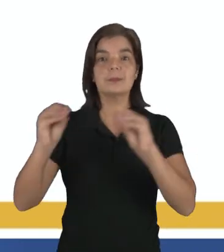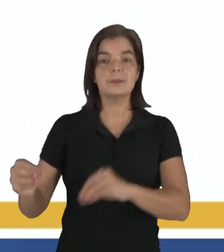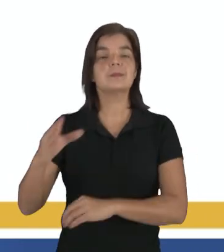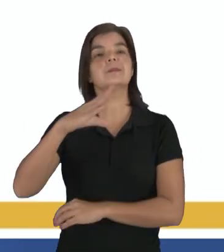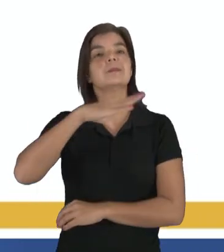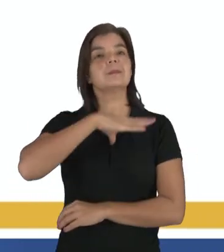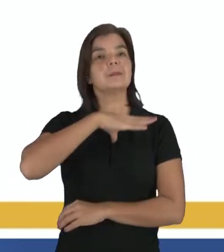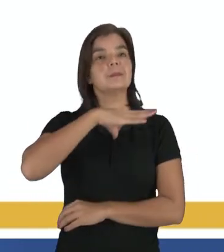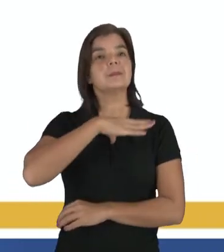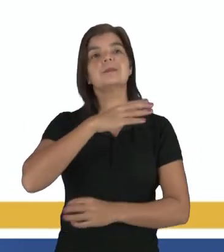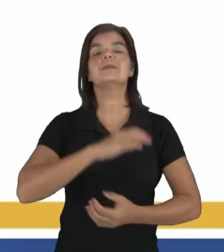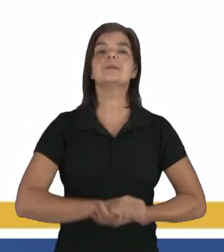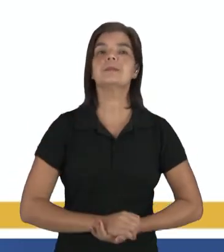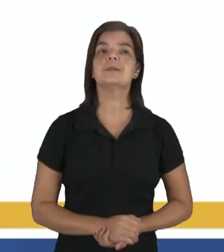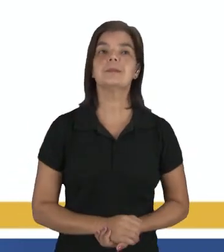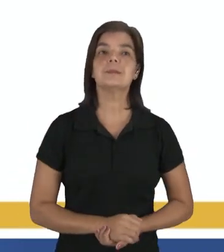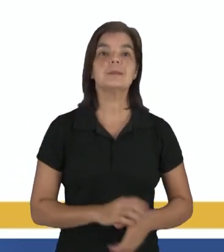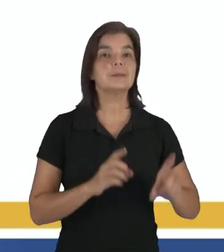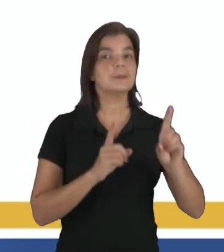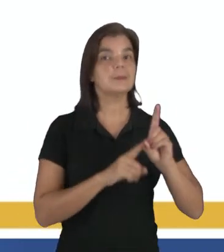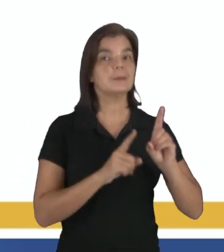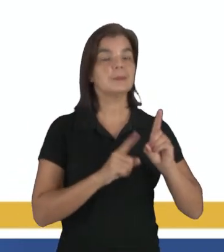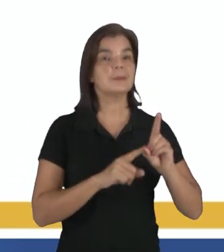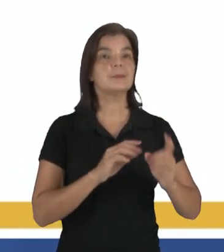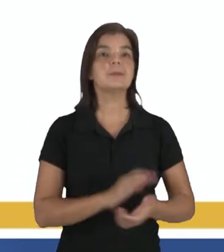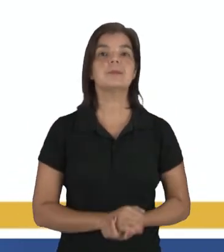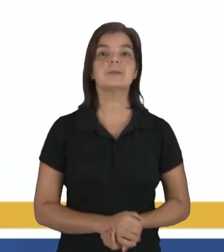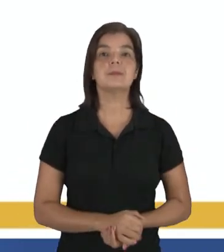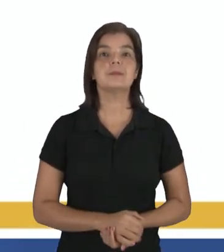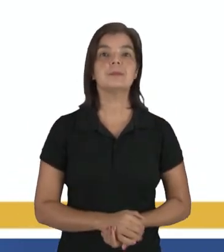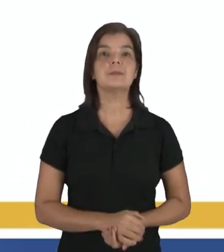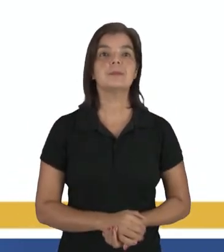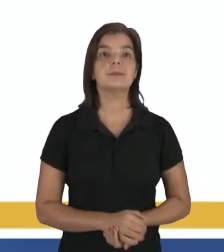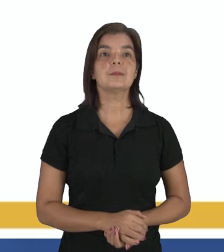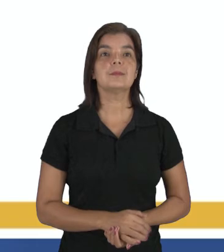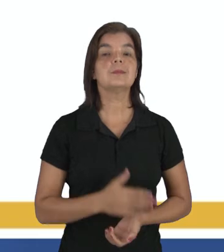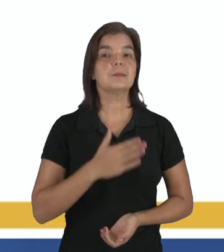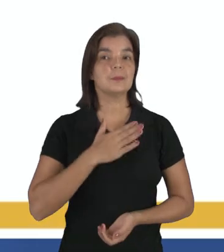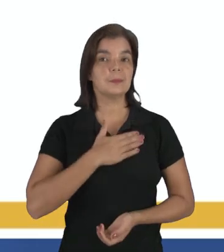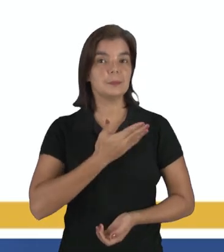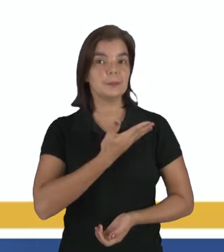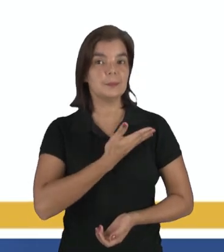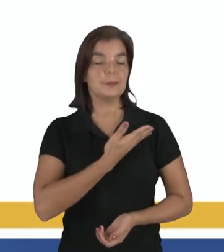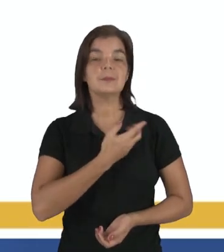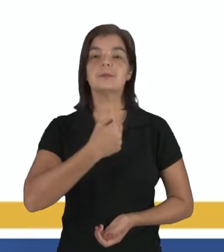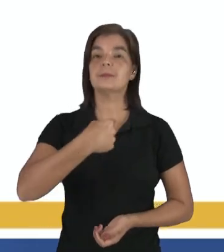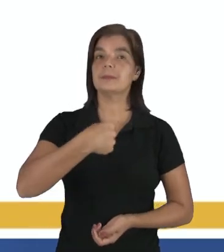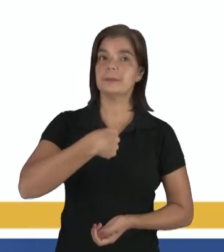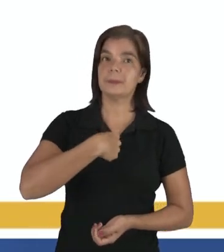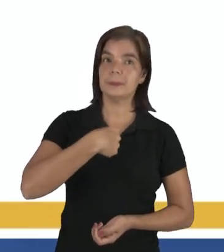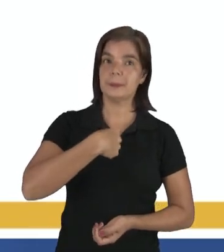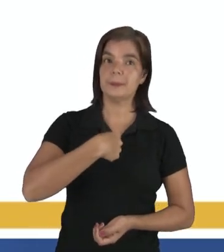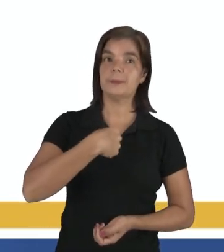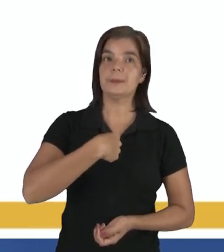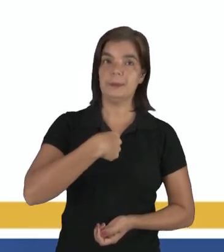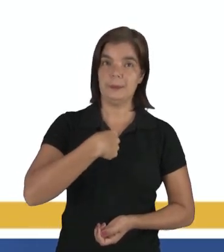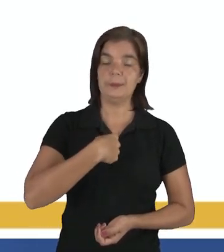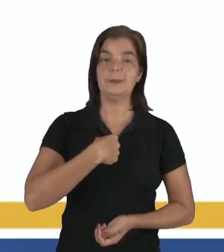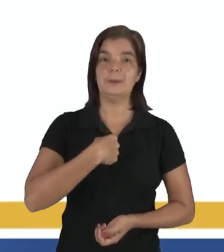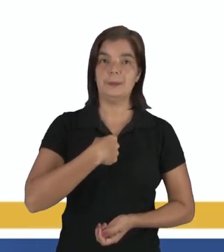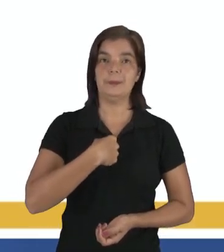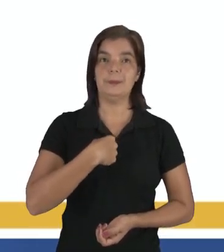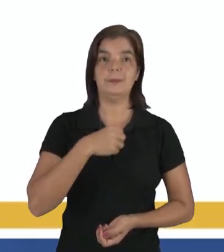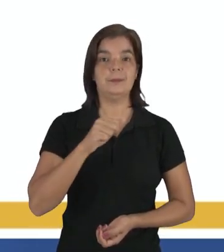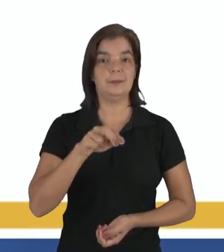se mudando para outra cidade. E na letra D, my friends and I are going to learn Italian. Os